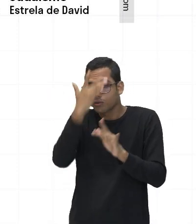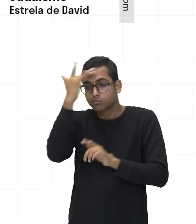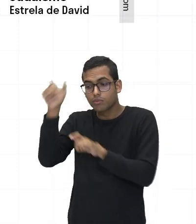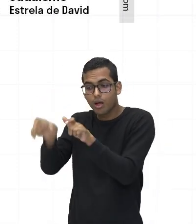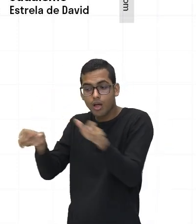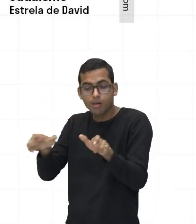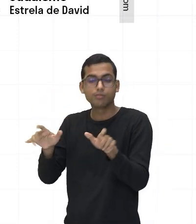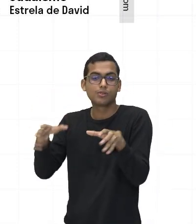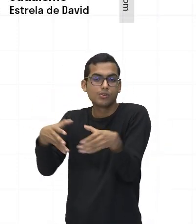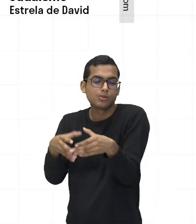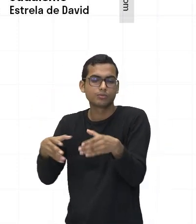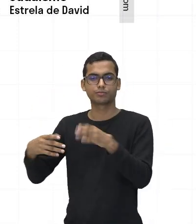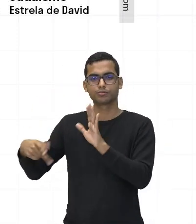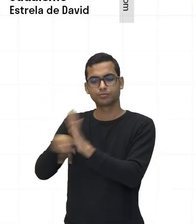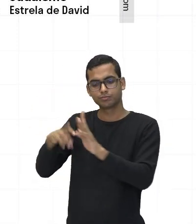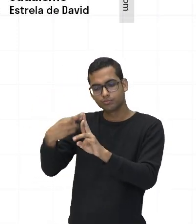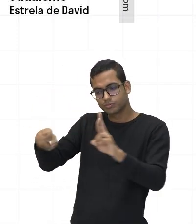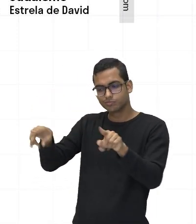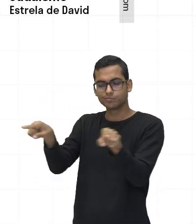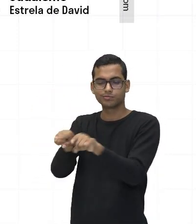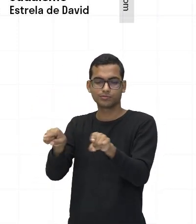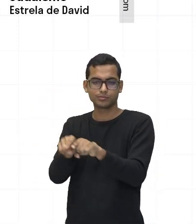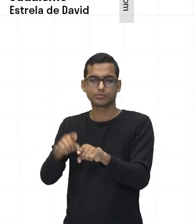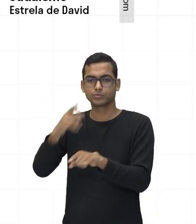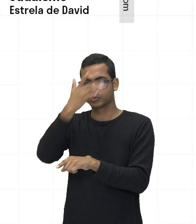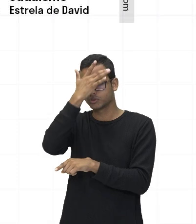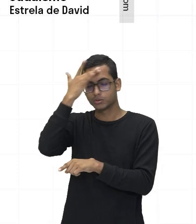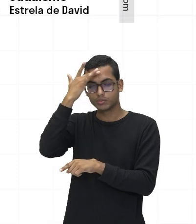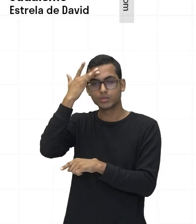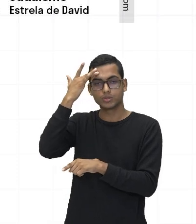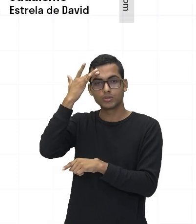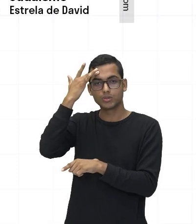as pessoas que professam a mesma religião.